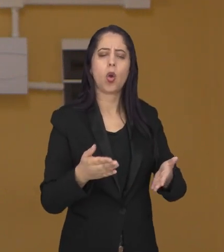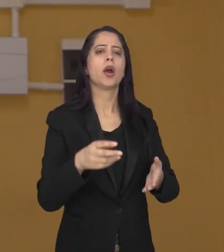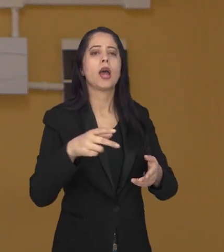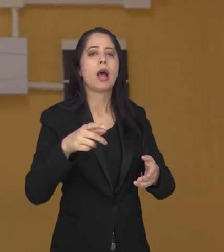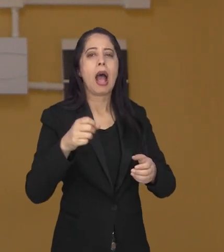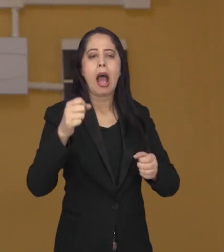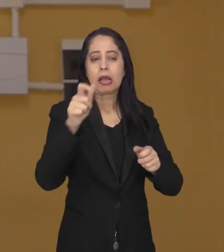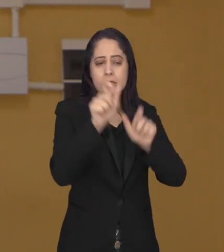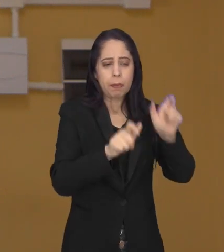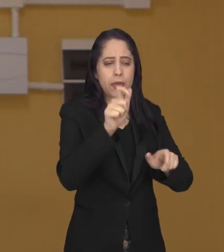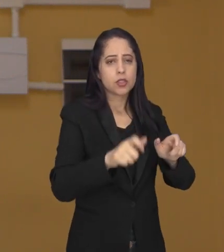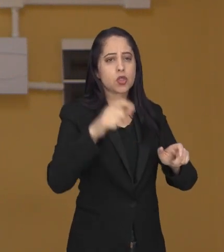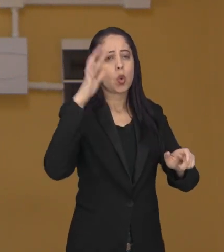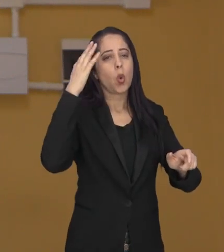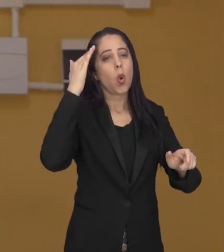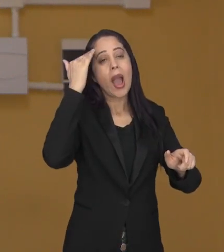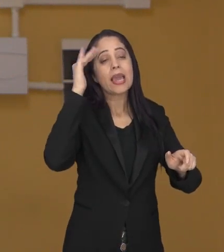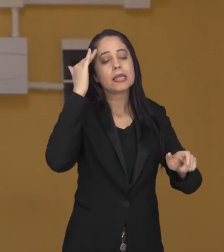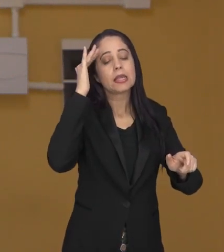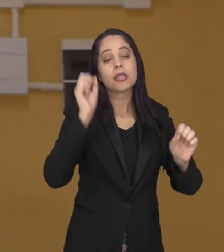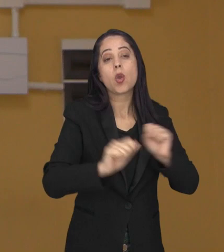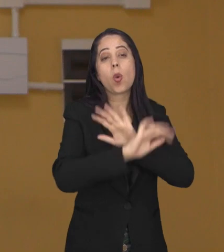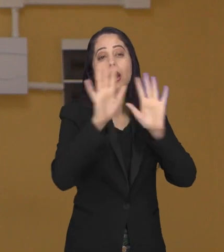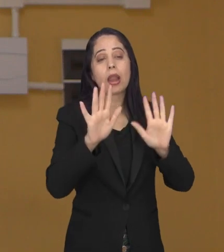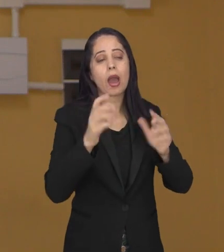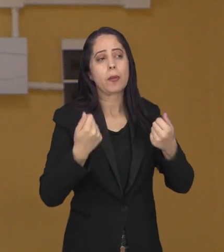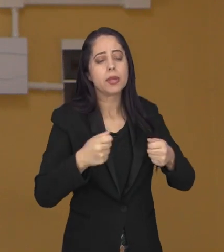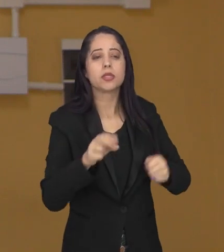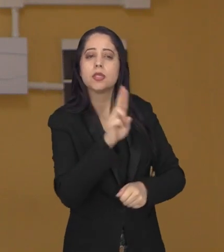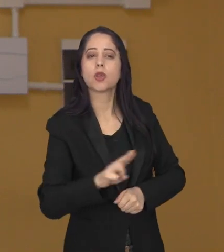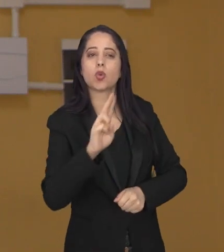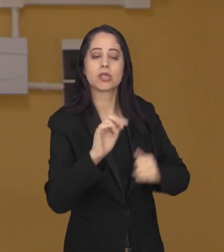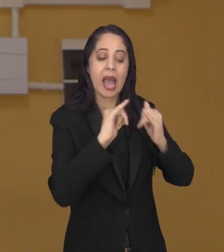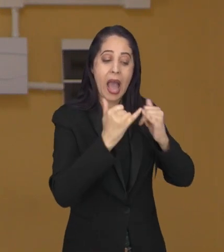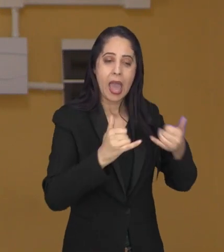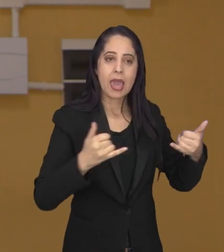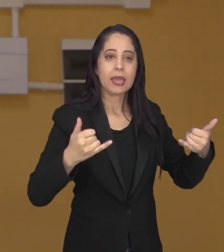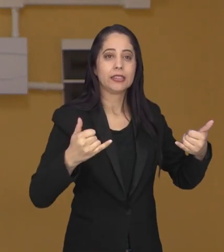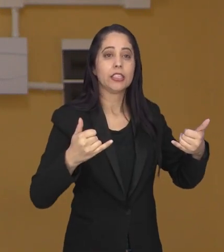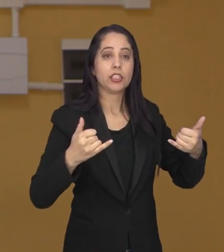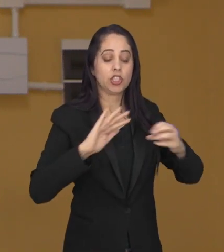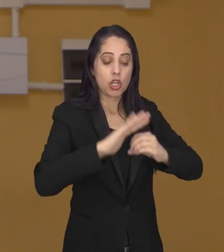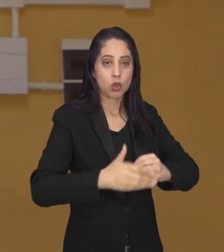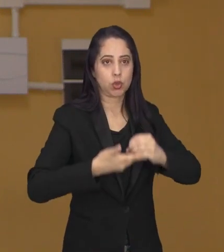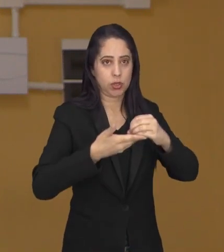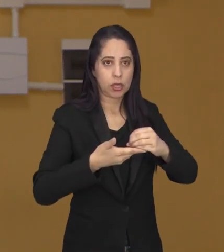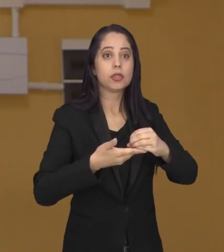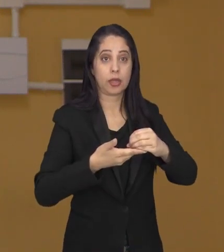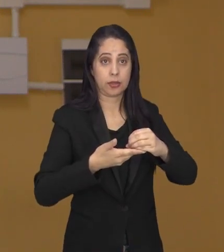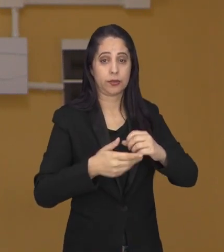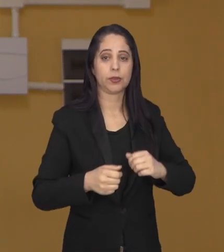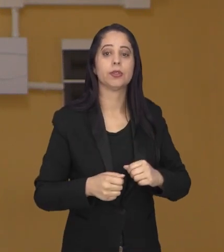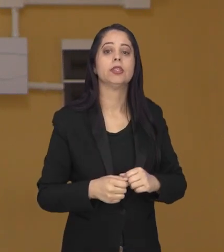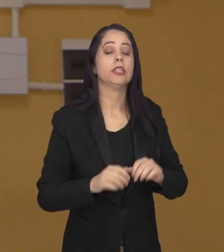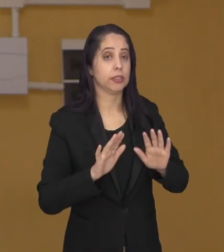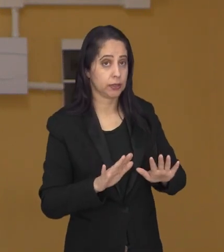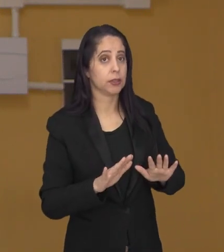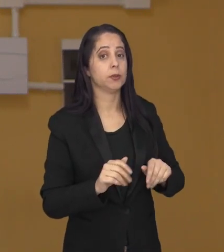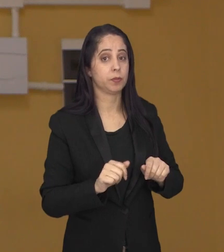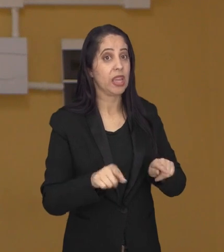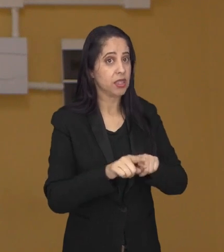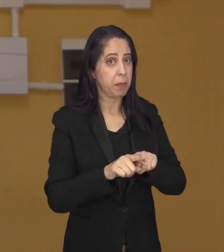procura pela energia solar continue crescendo nos próximos anos. Cada vez mais a procura tem aumentado, né? Cada vez mais o ser humano